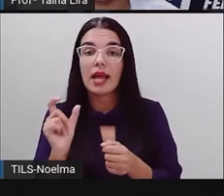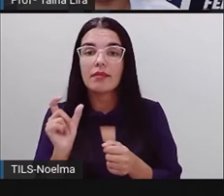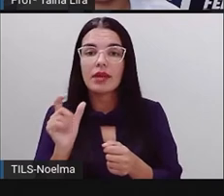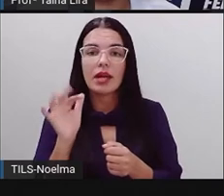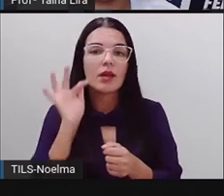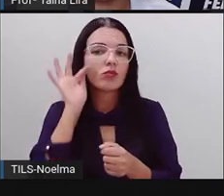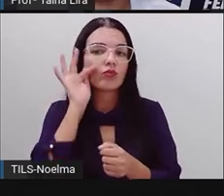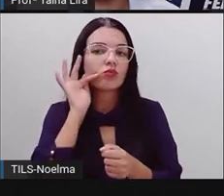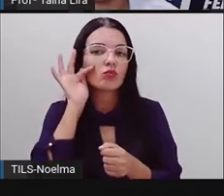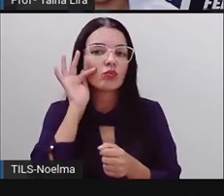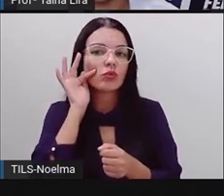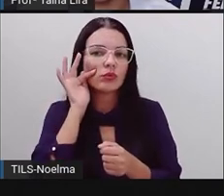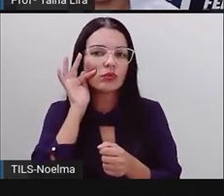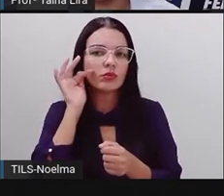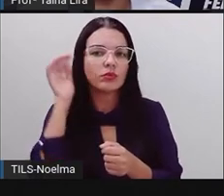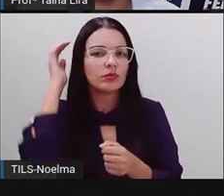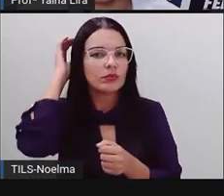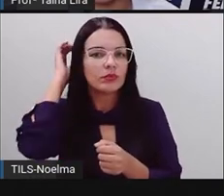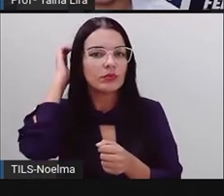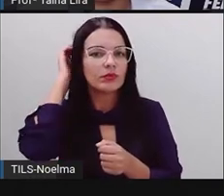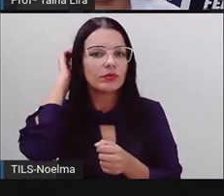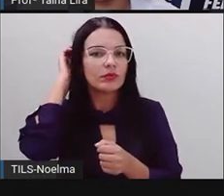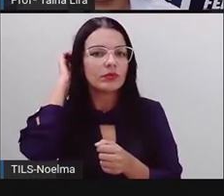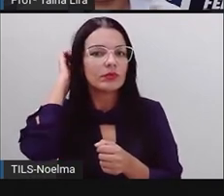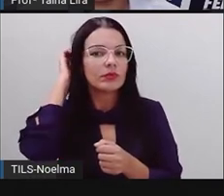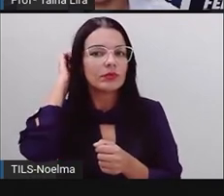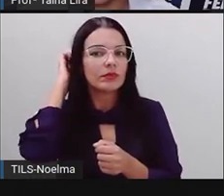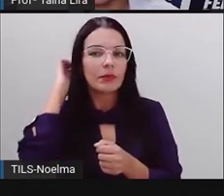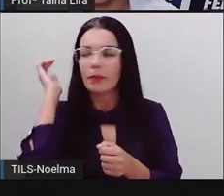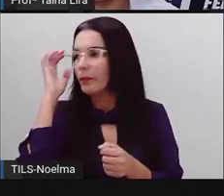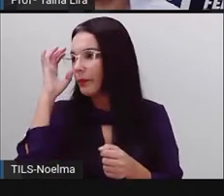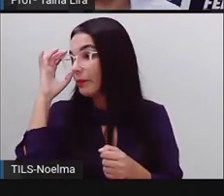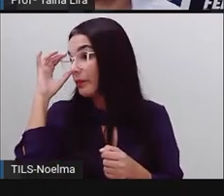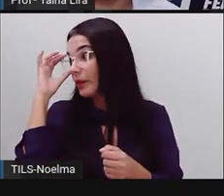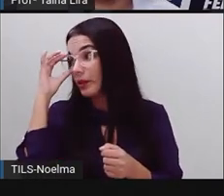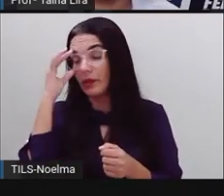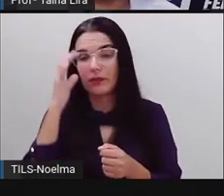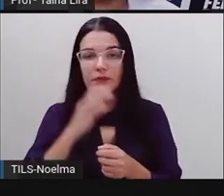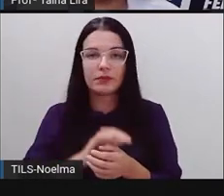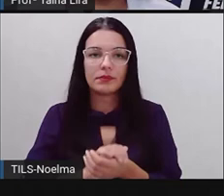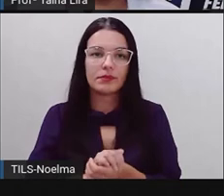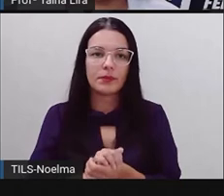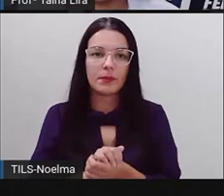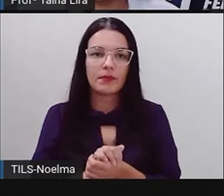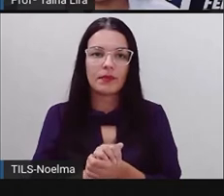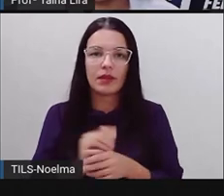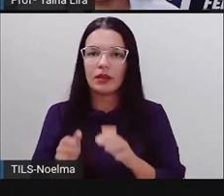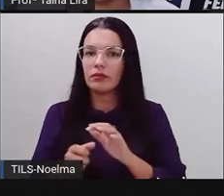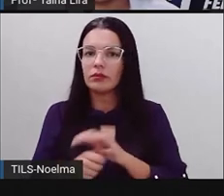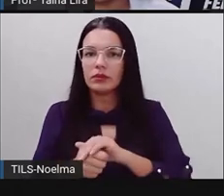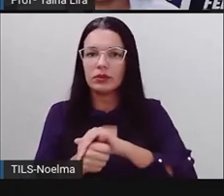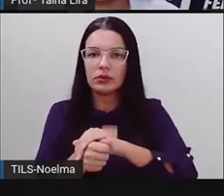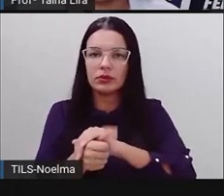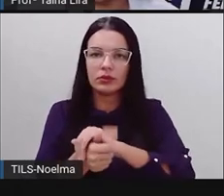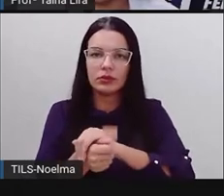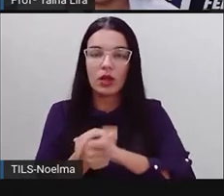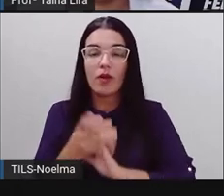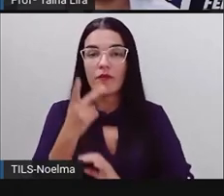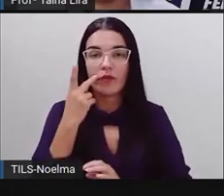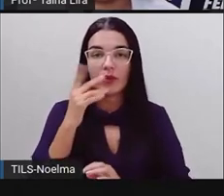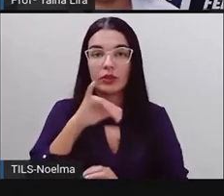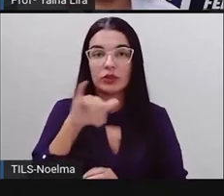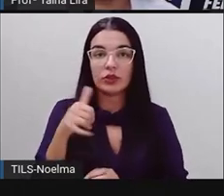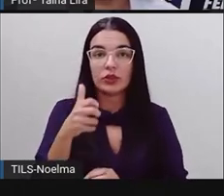fruta jabuti jabuti Então qual é a sílaba mais forte é o